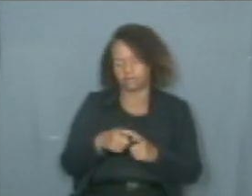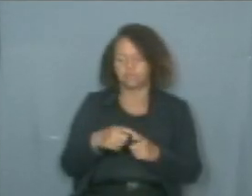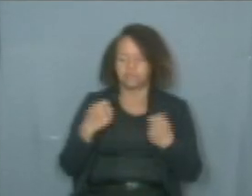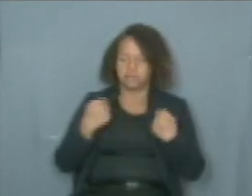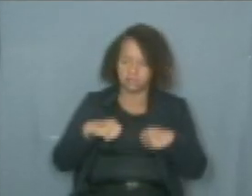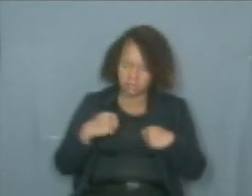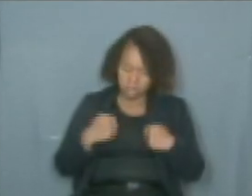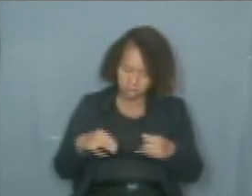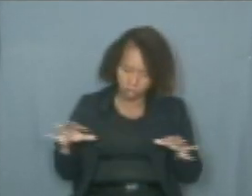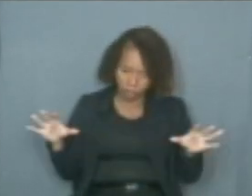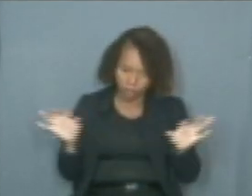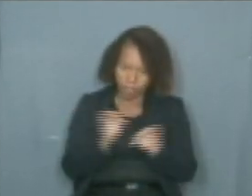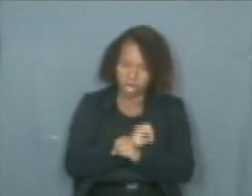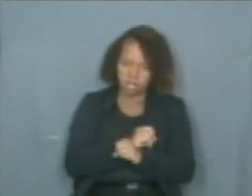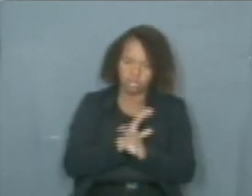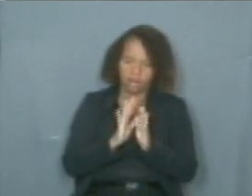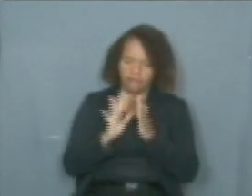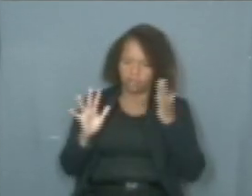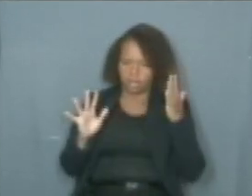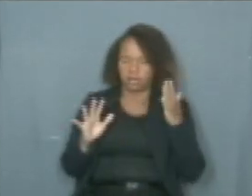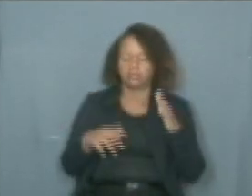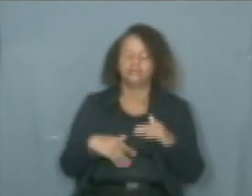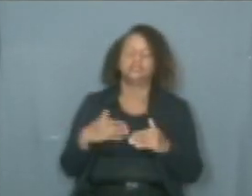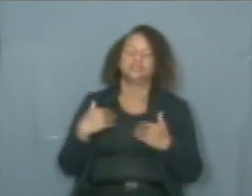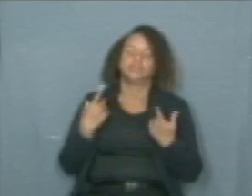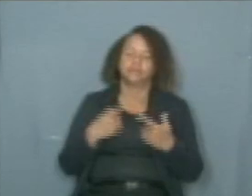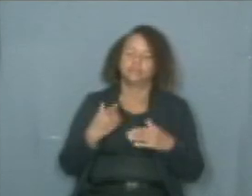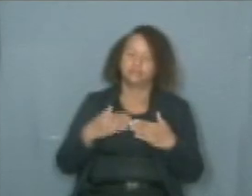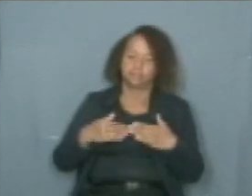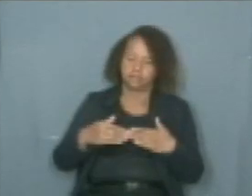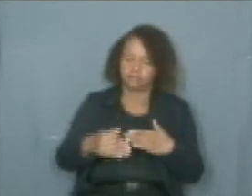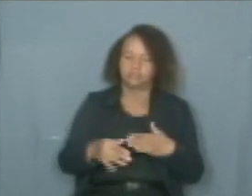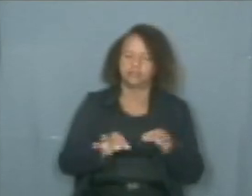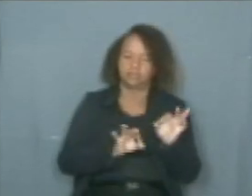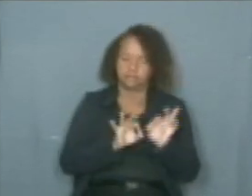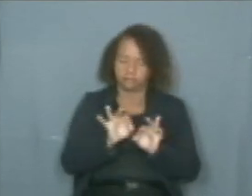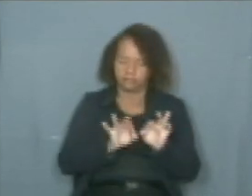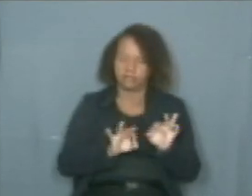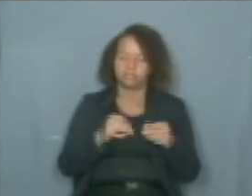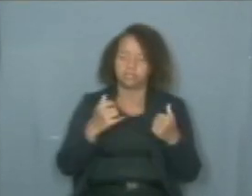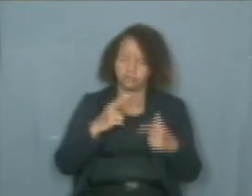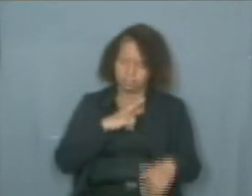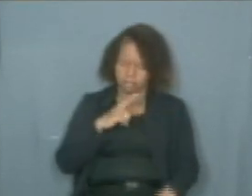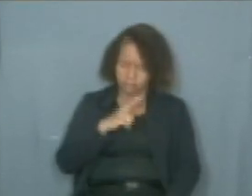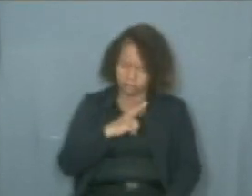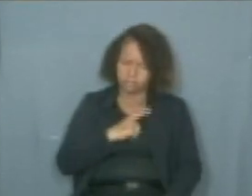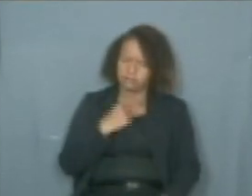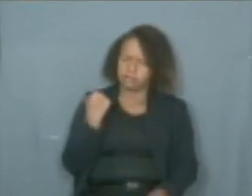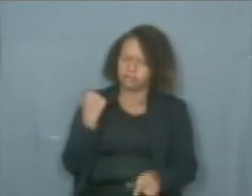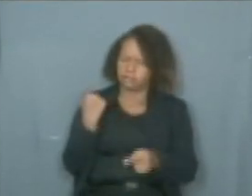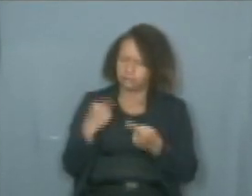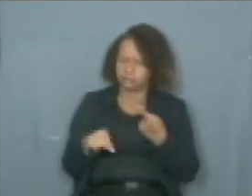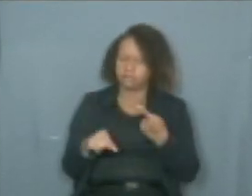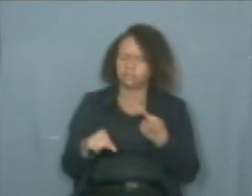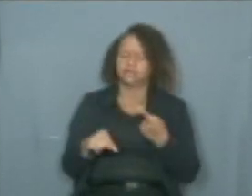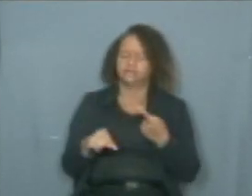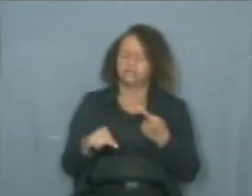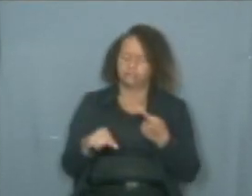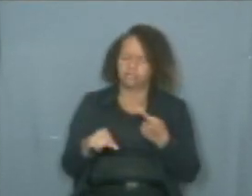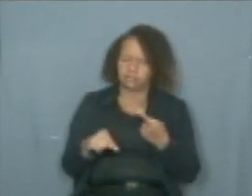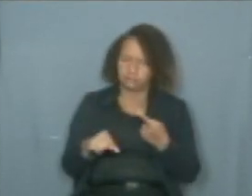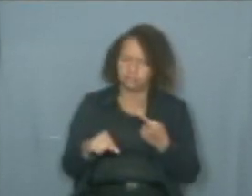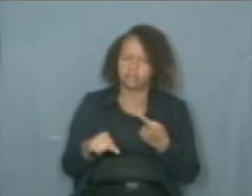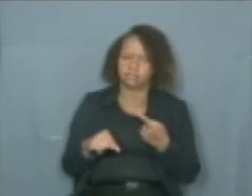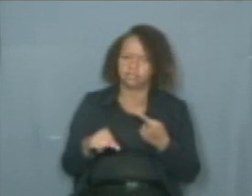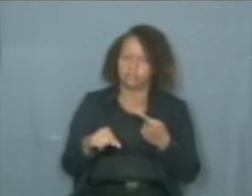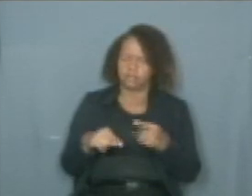que avançar também na fila da regulação, a gente tem que proibir, e isso é objeto,